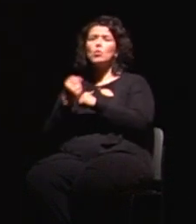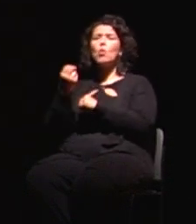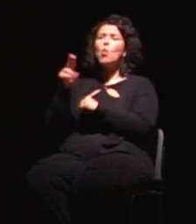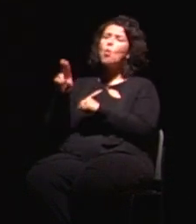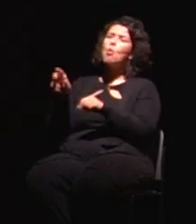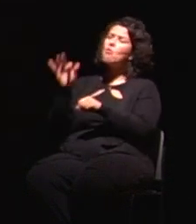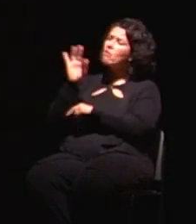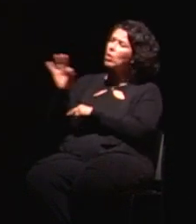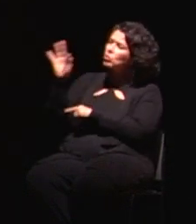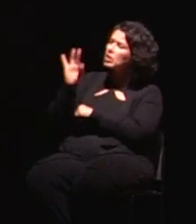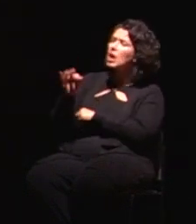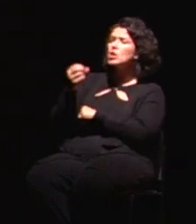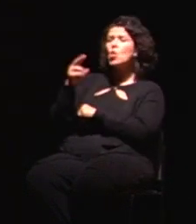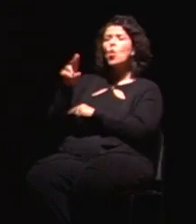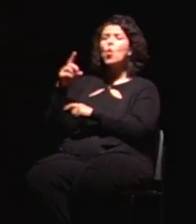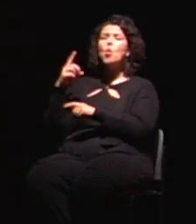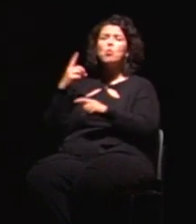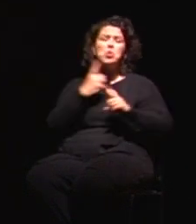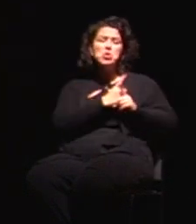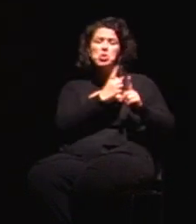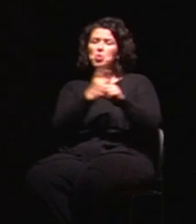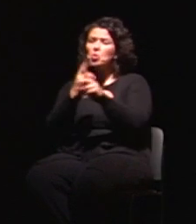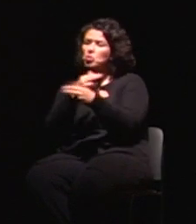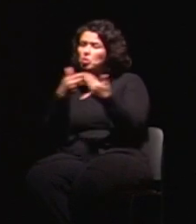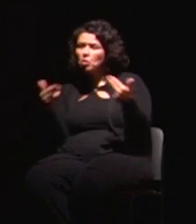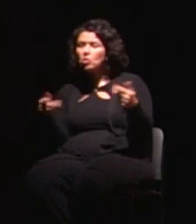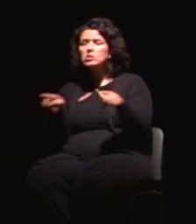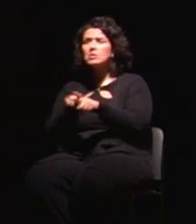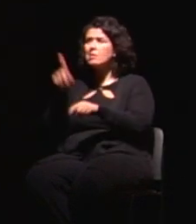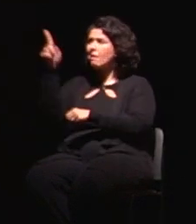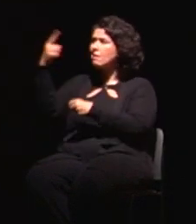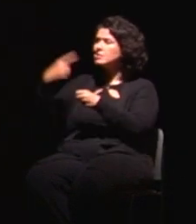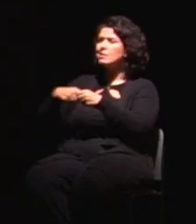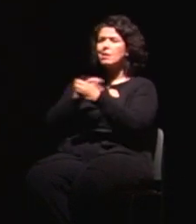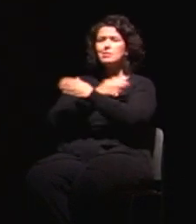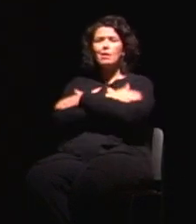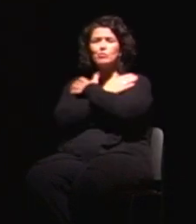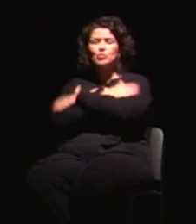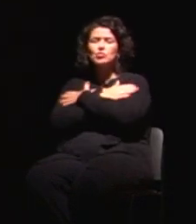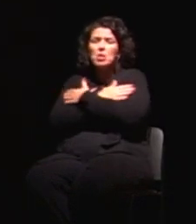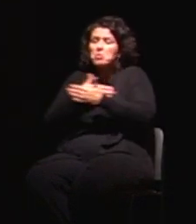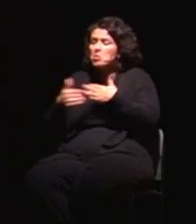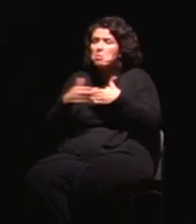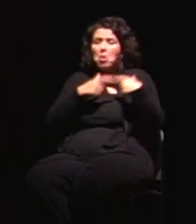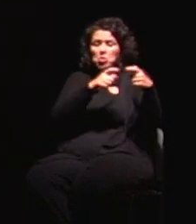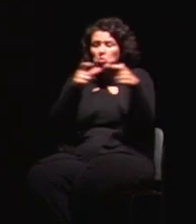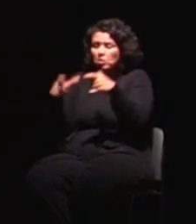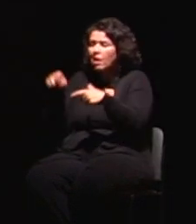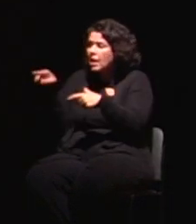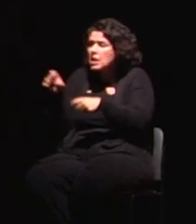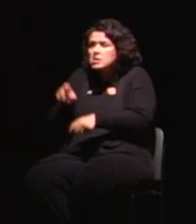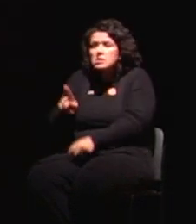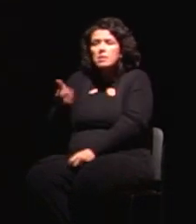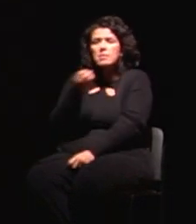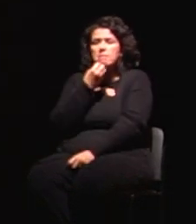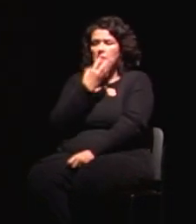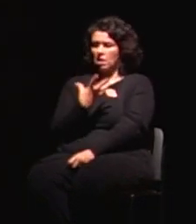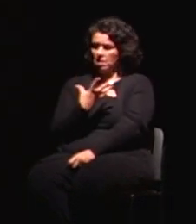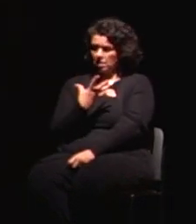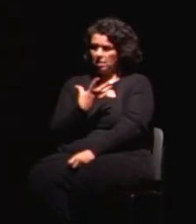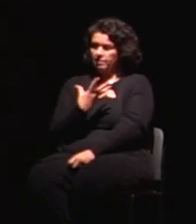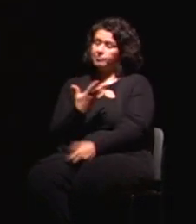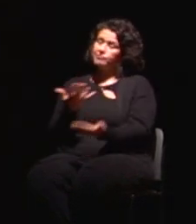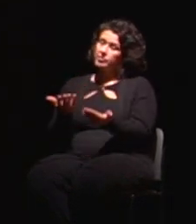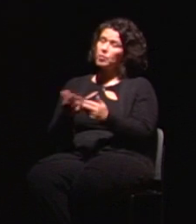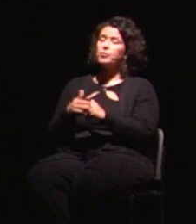na faculdade, nos encontros que ela fazia em Campos do Jordão e tal. E eu acho que ela deixou, claro, ela deixou